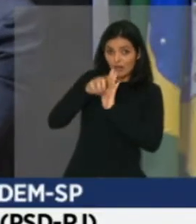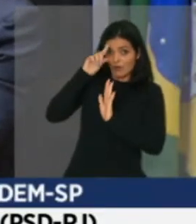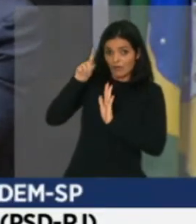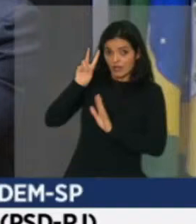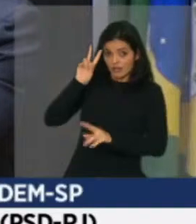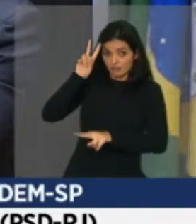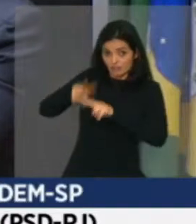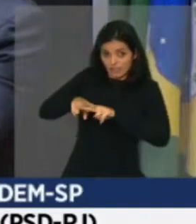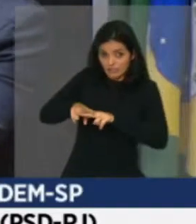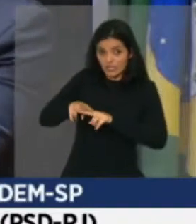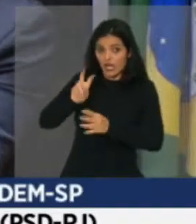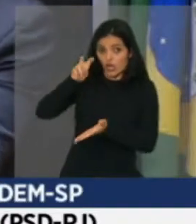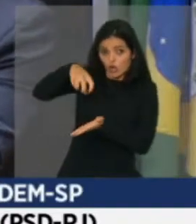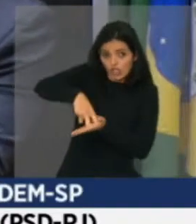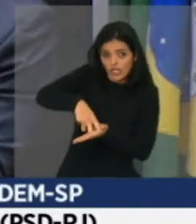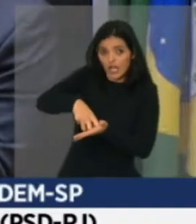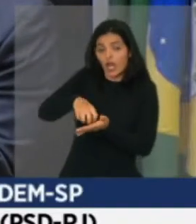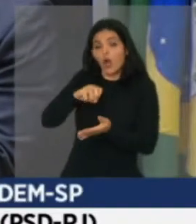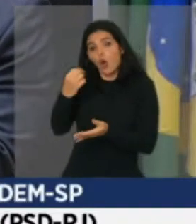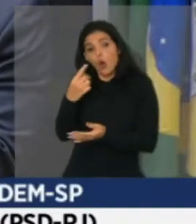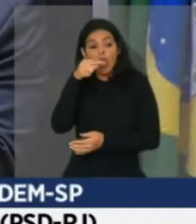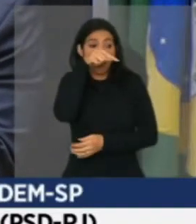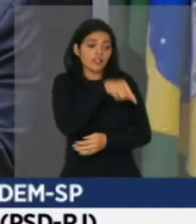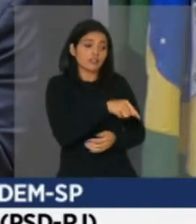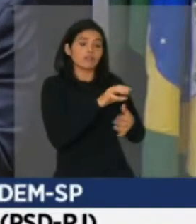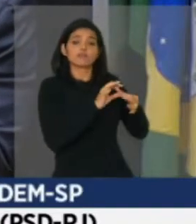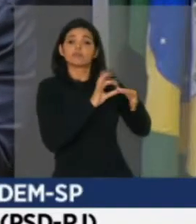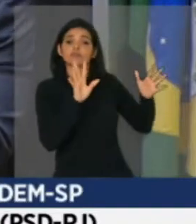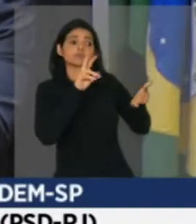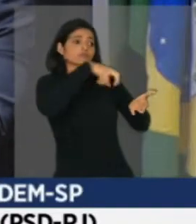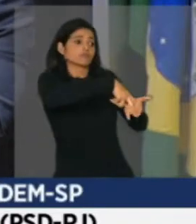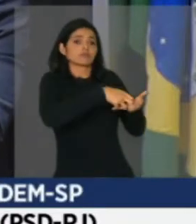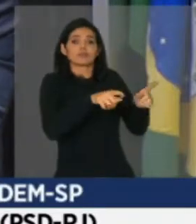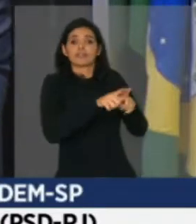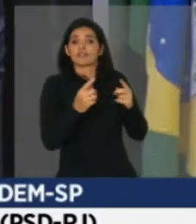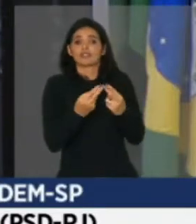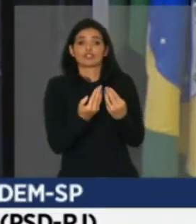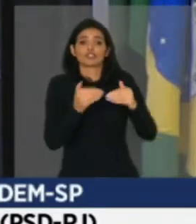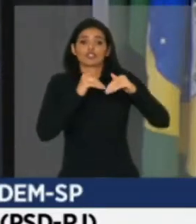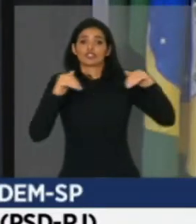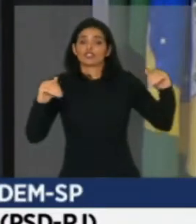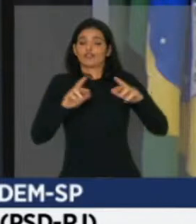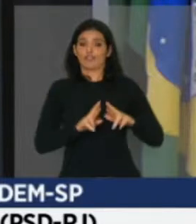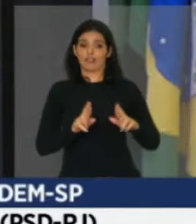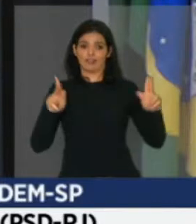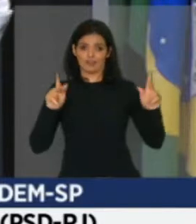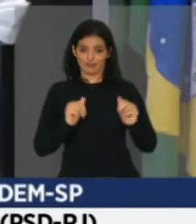ela pode ser condenada ou absolvida aqui. No que tange